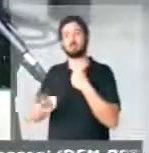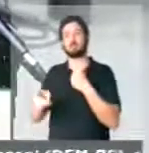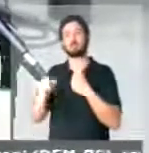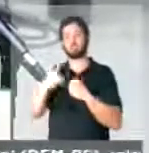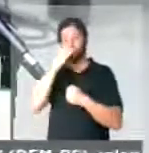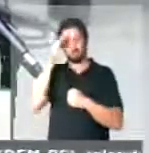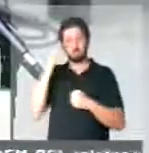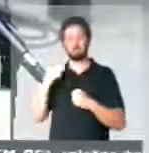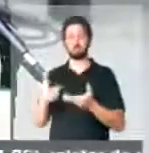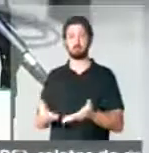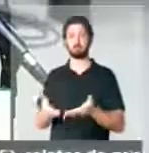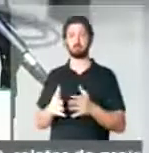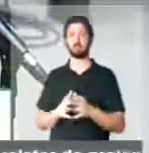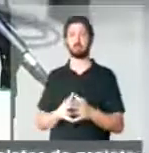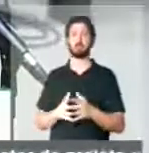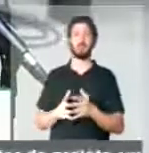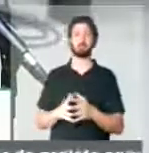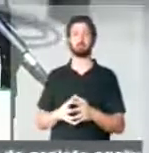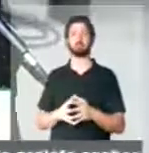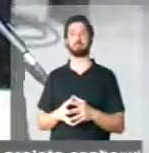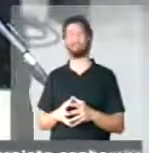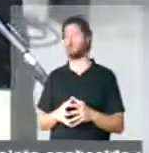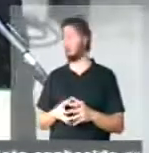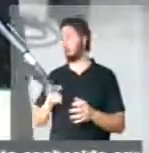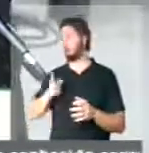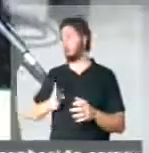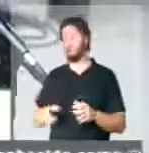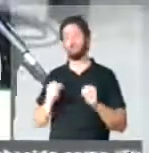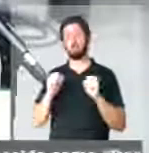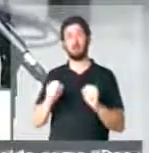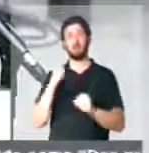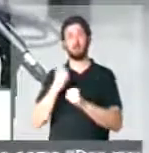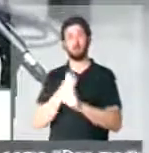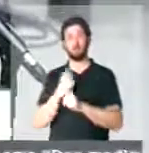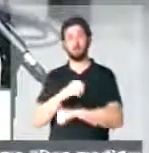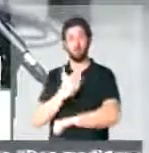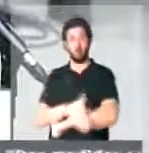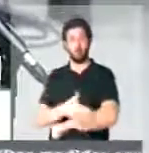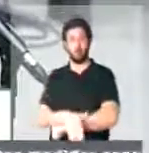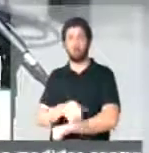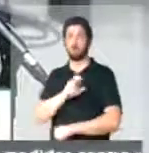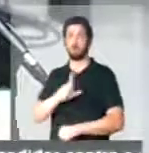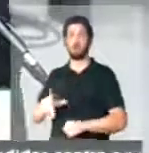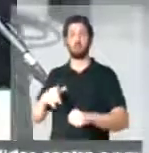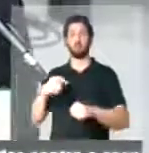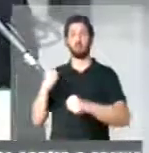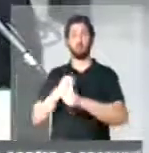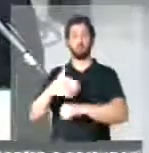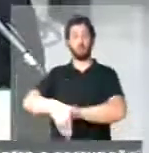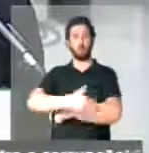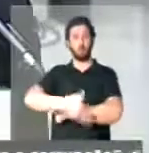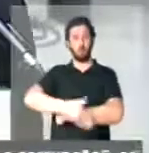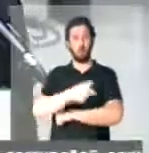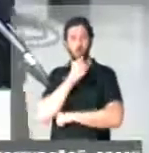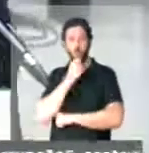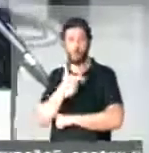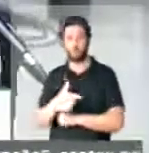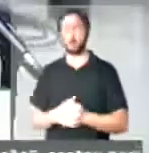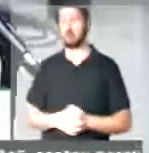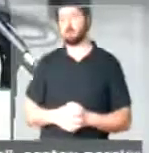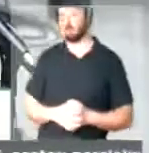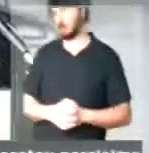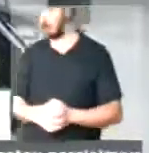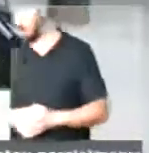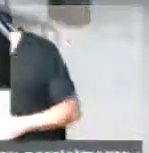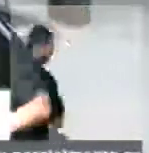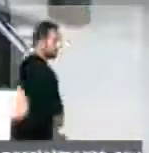essas pessoas que pode-se continuar construindo em ruas que não são pavimentadas e não são calçadas